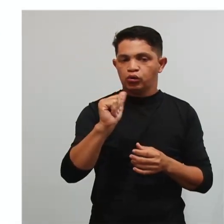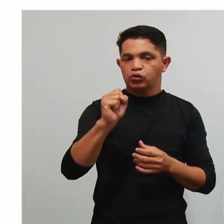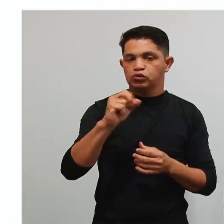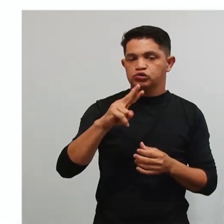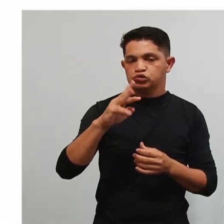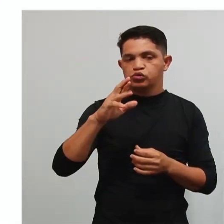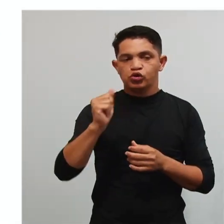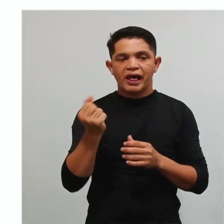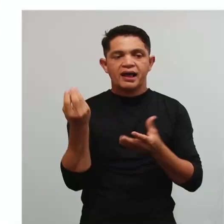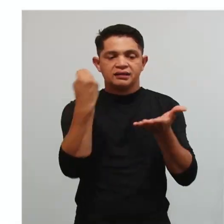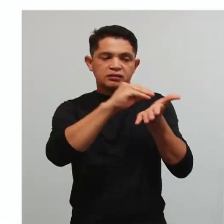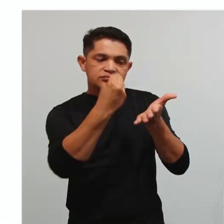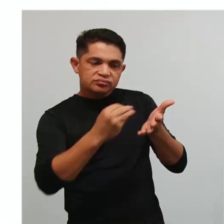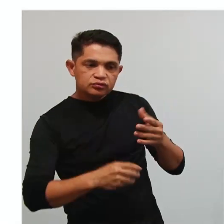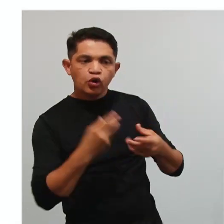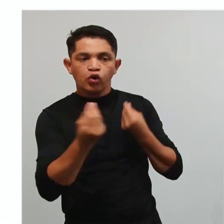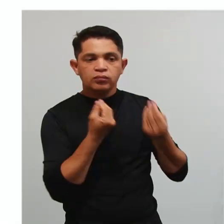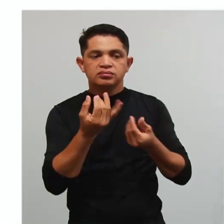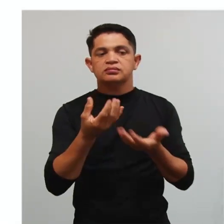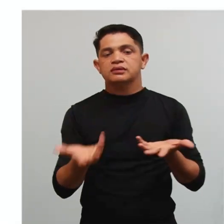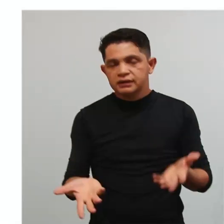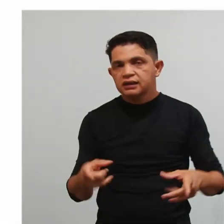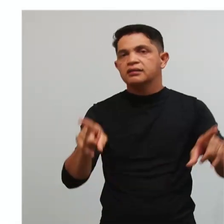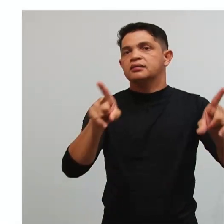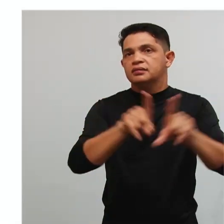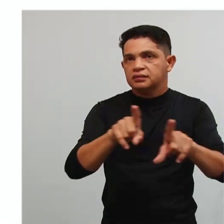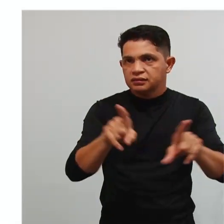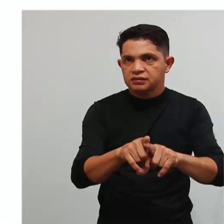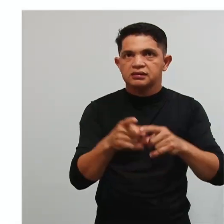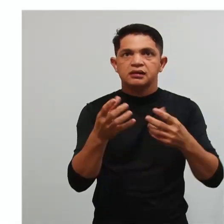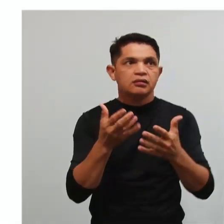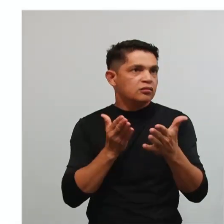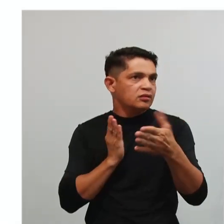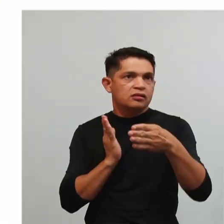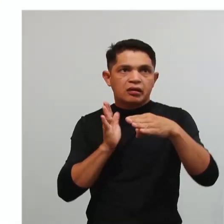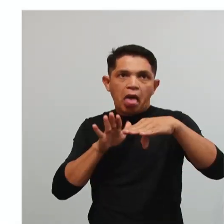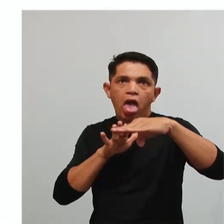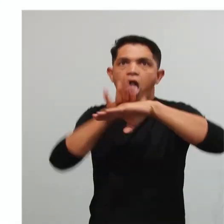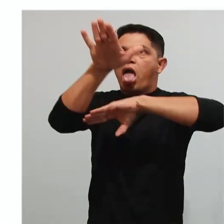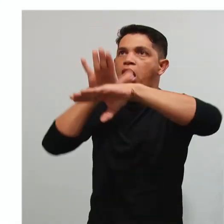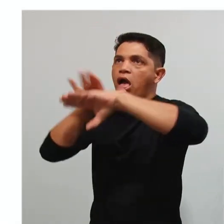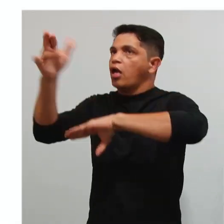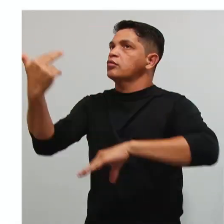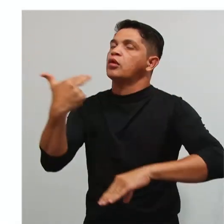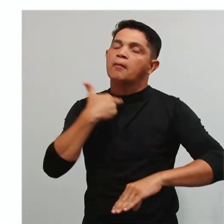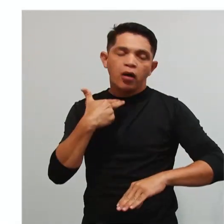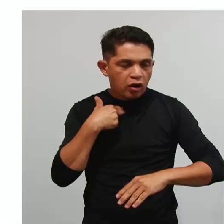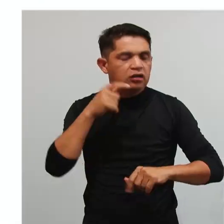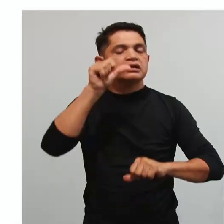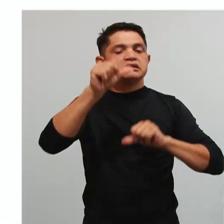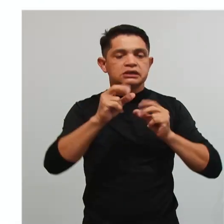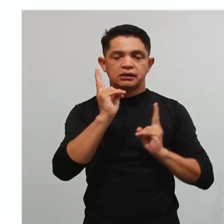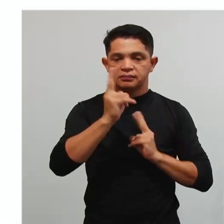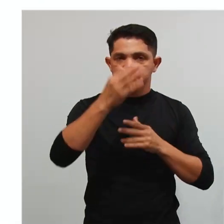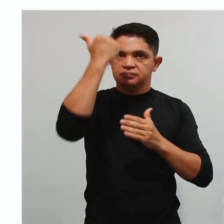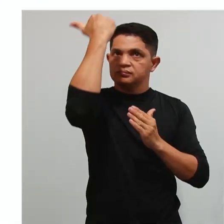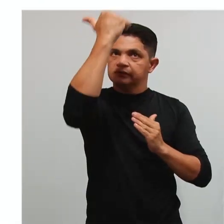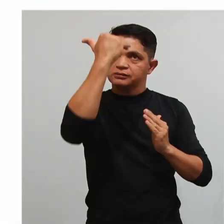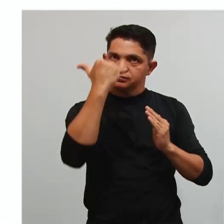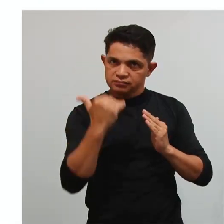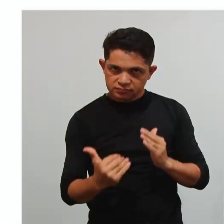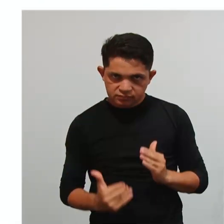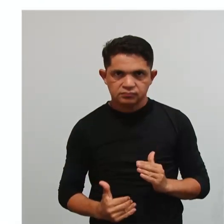vai até a margem esquerda. Não pula a linha, não para no meio da linha escrita. É sempre